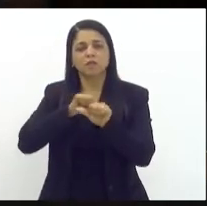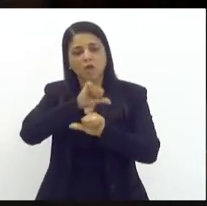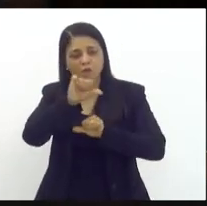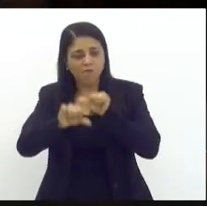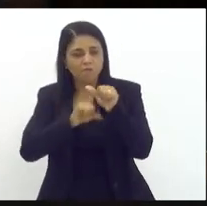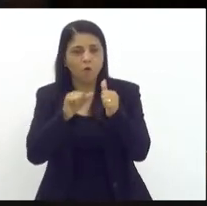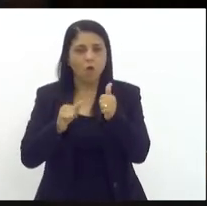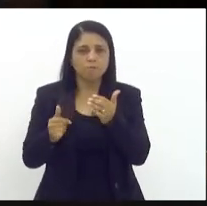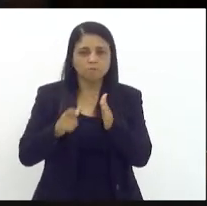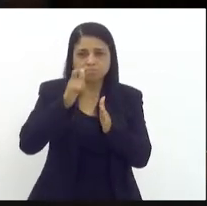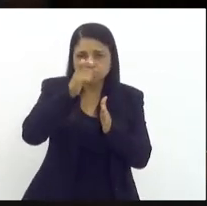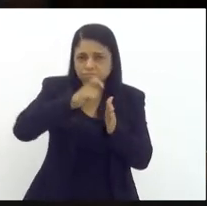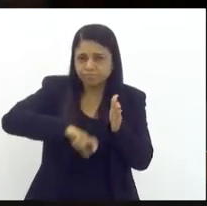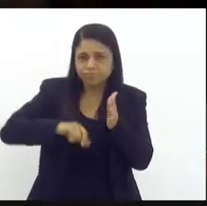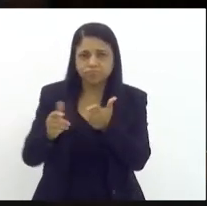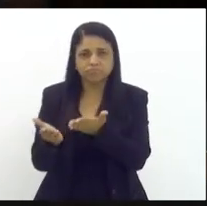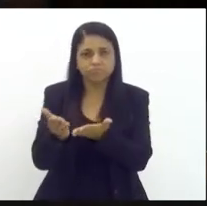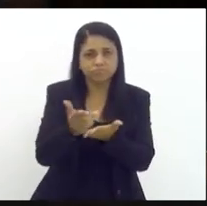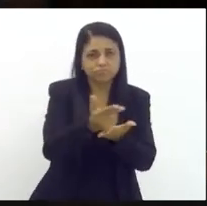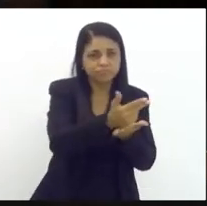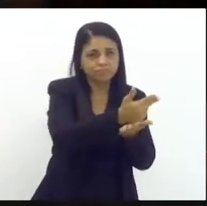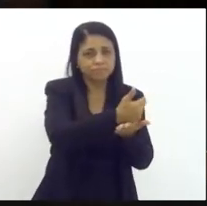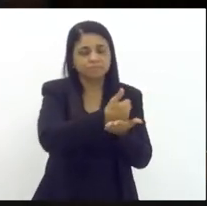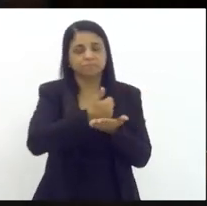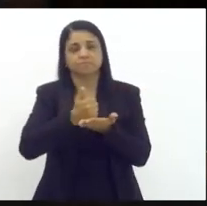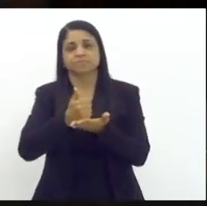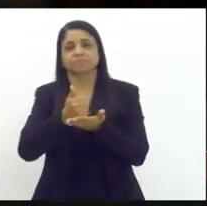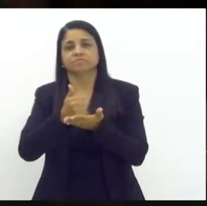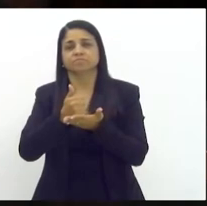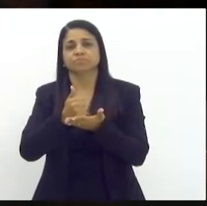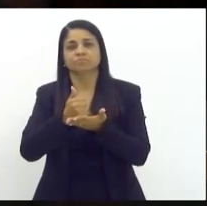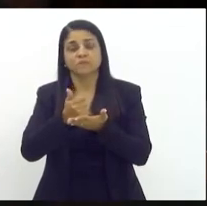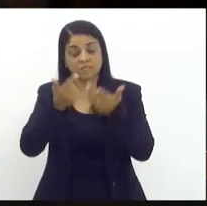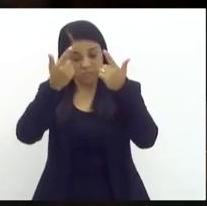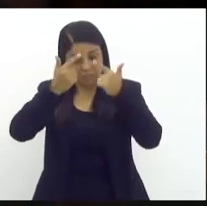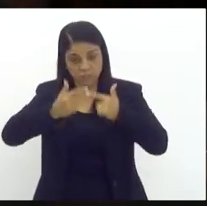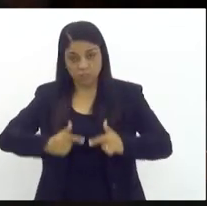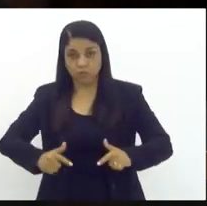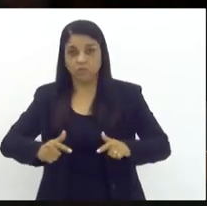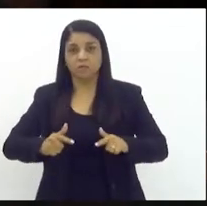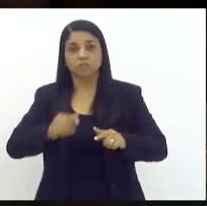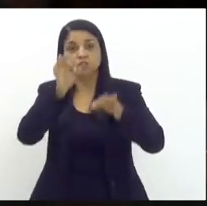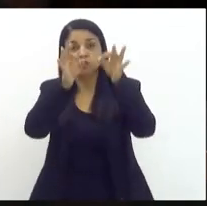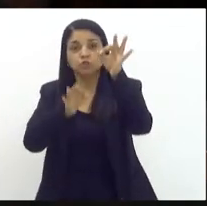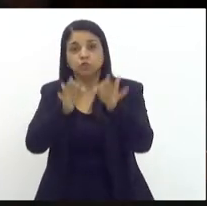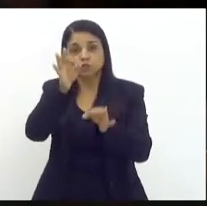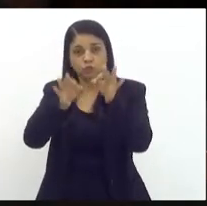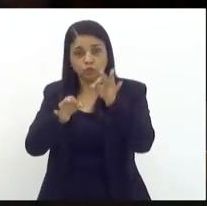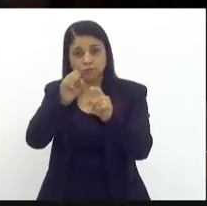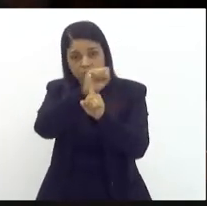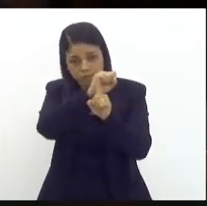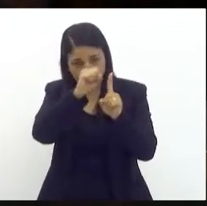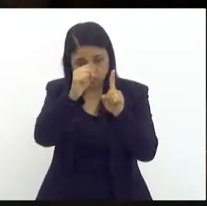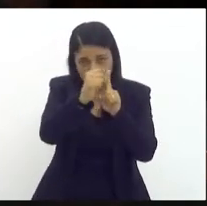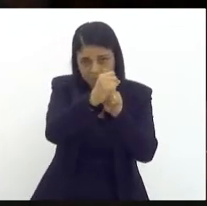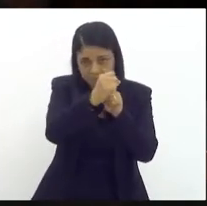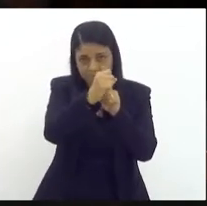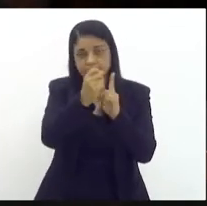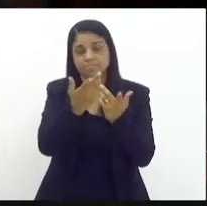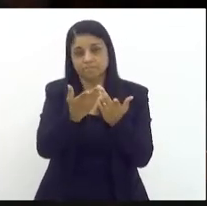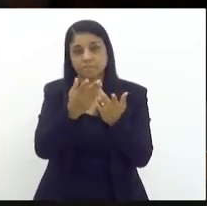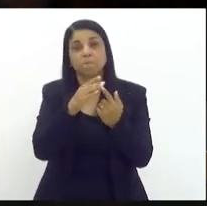sobre os princípios na neutralidade da Equidade e justiça social Então